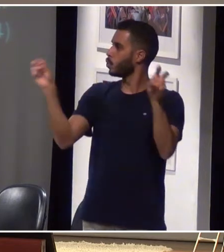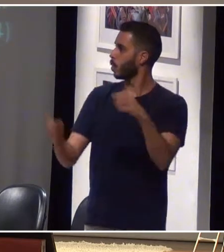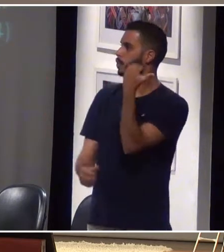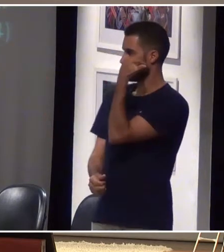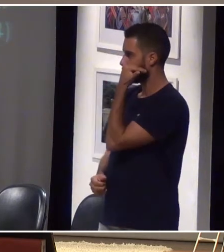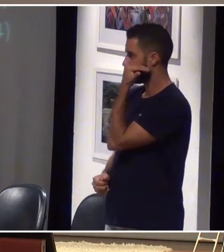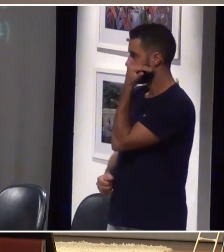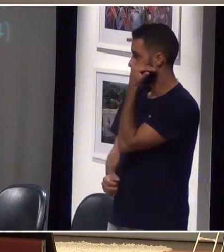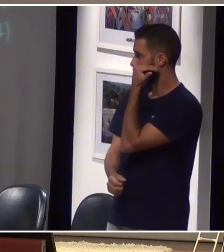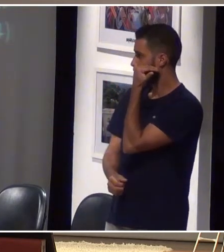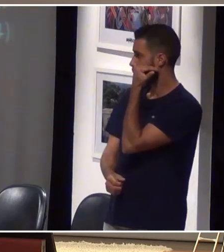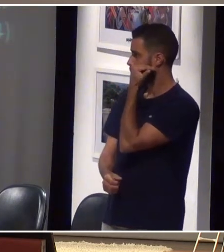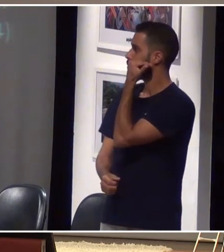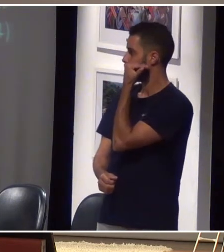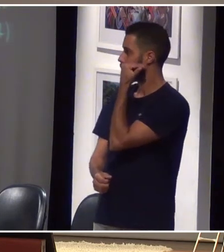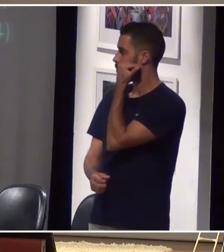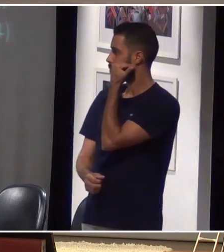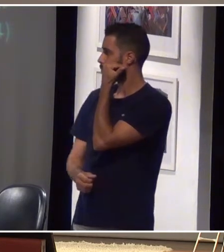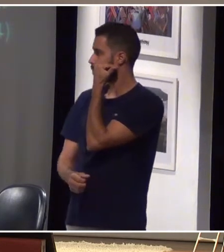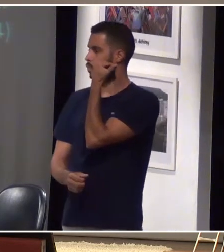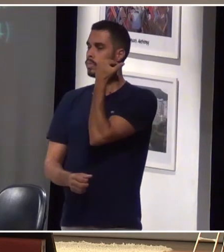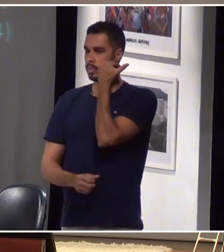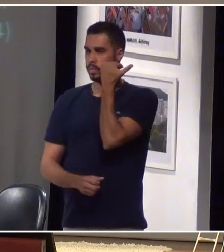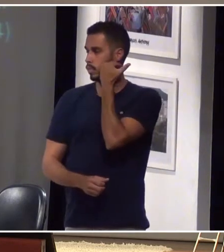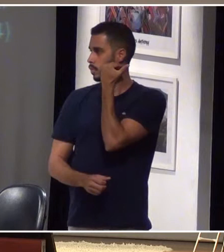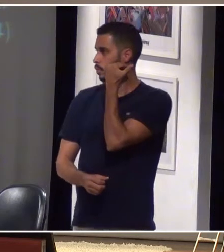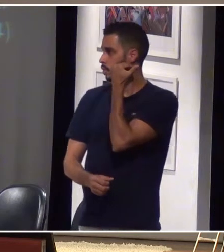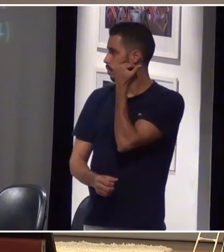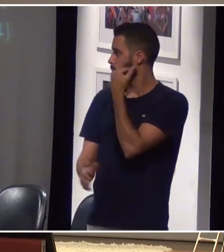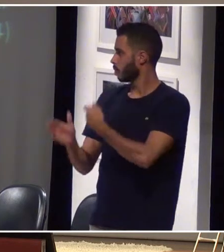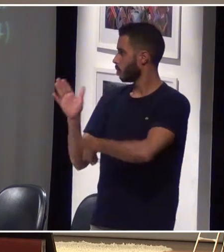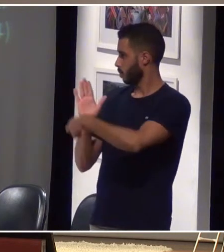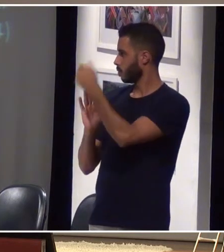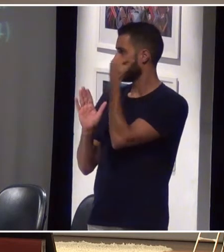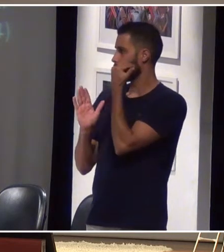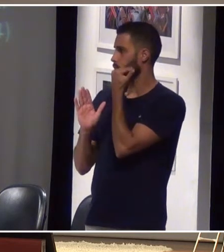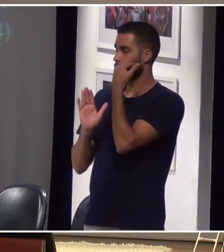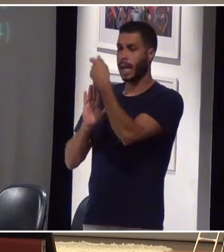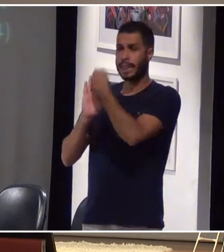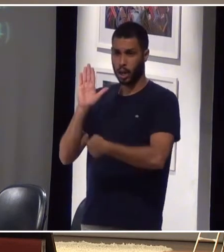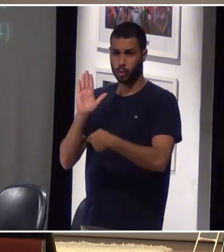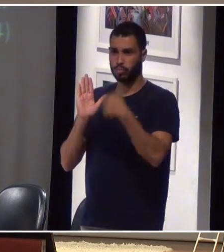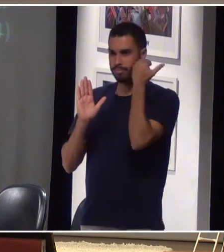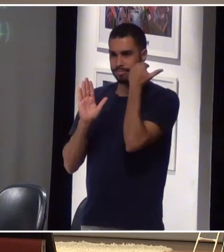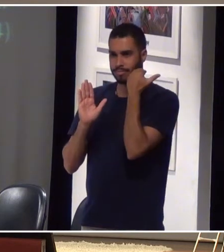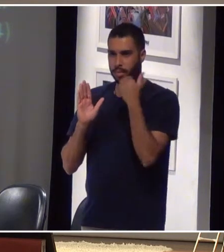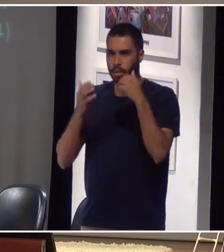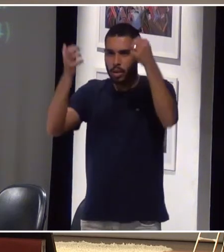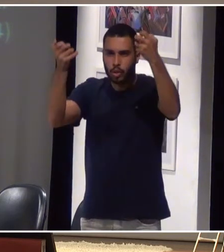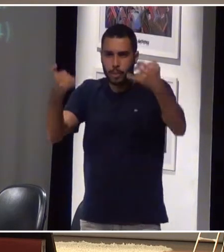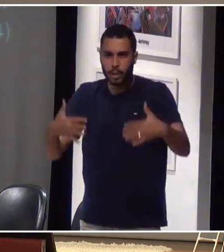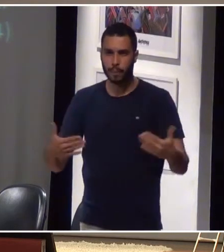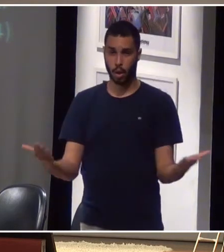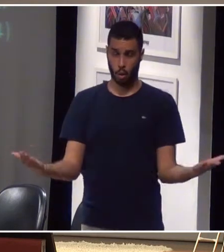de surdos concursados hoje, e um texto dela, de 2015, ela diz o seguinte: